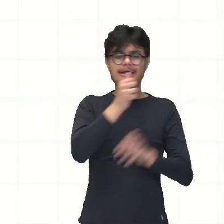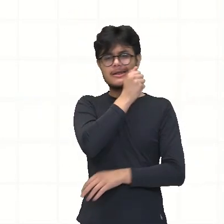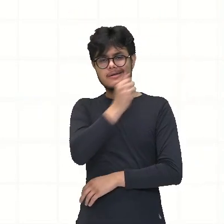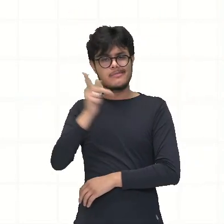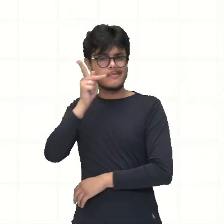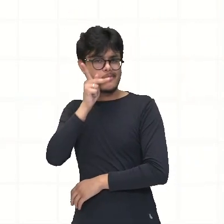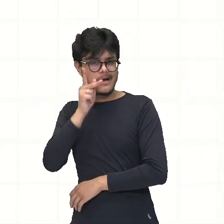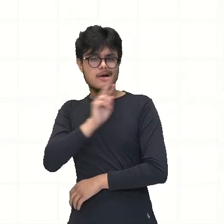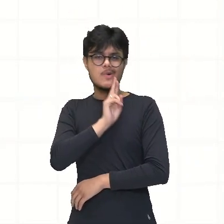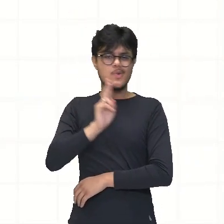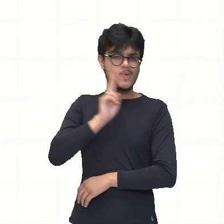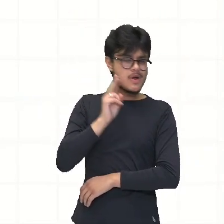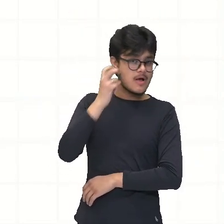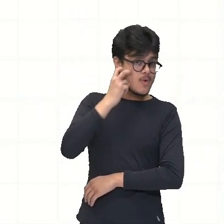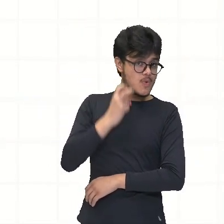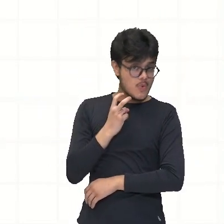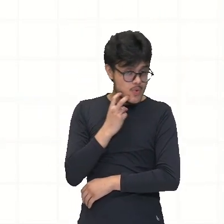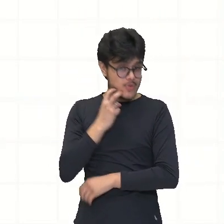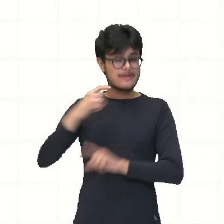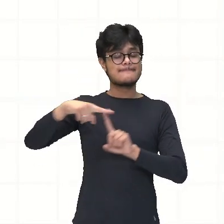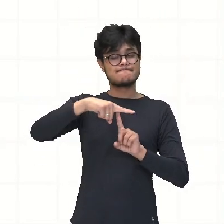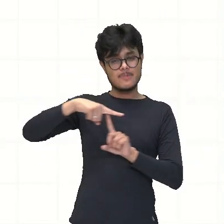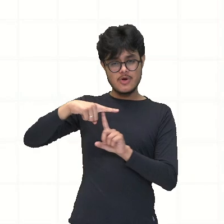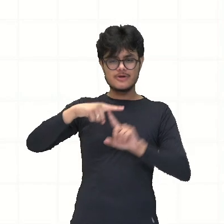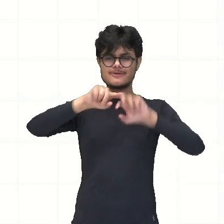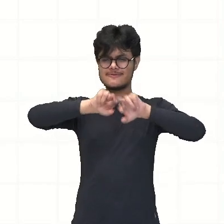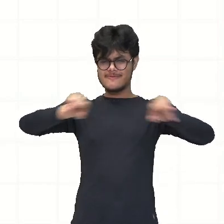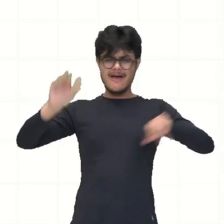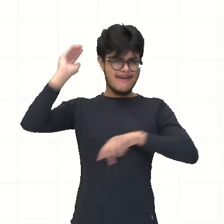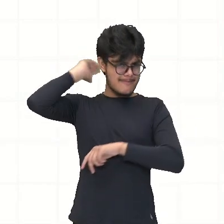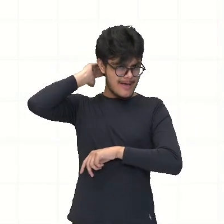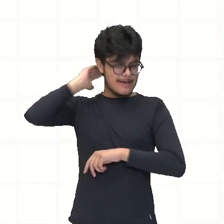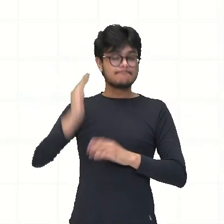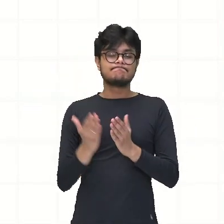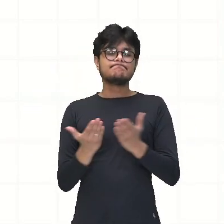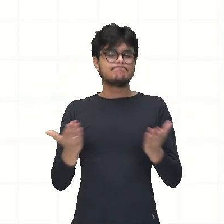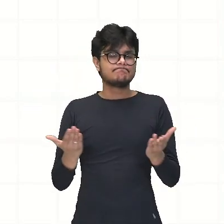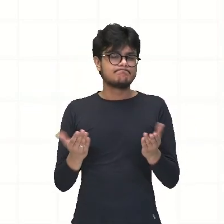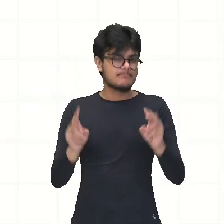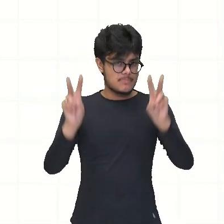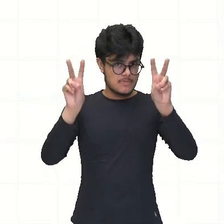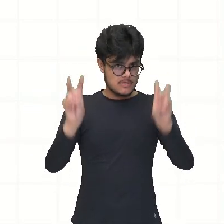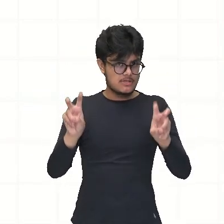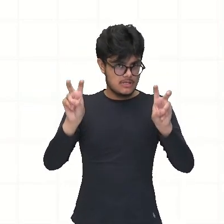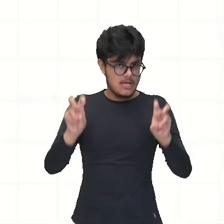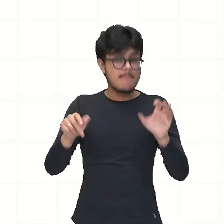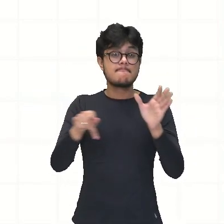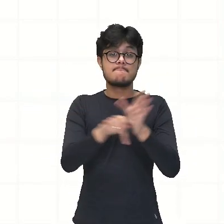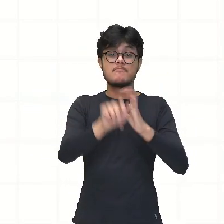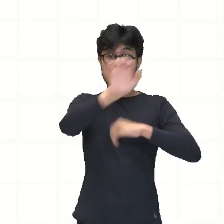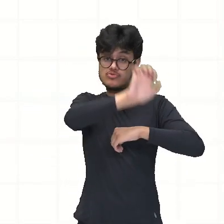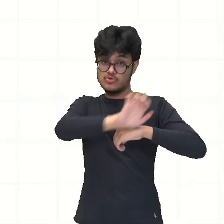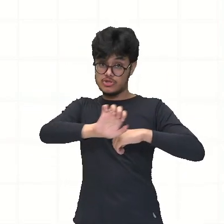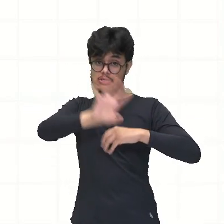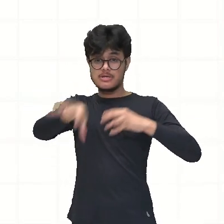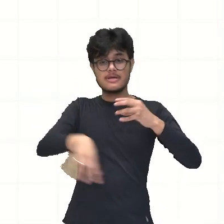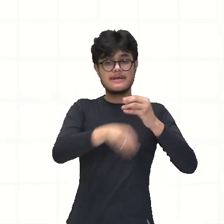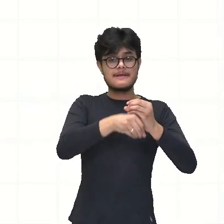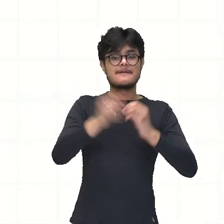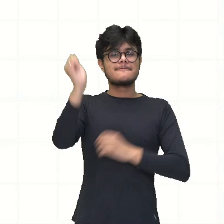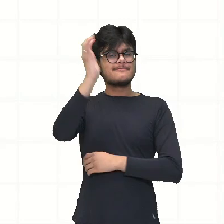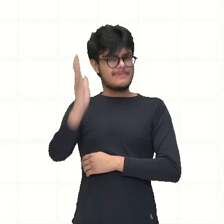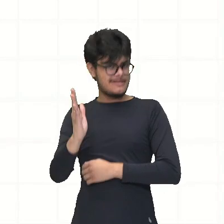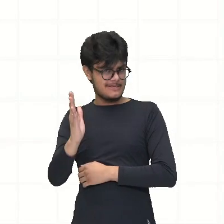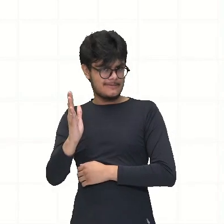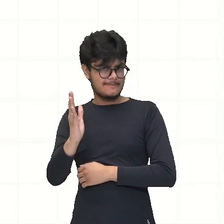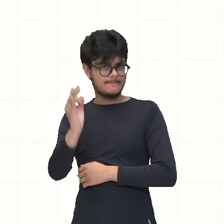e Tocantins. E elas podem ocorrer entre as unidades de federação da mesma região ou da mesma localidade,